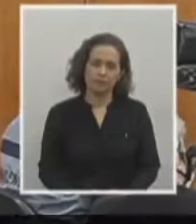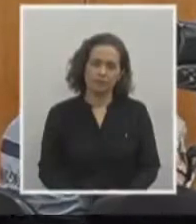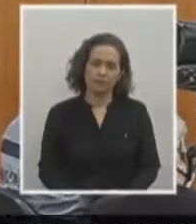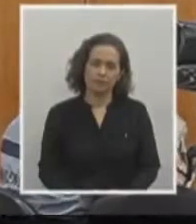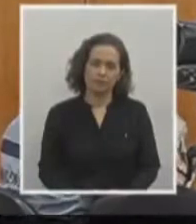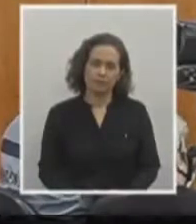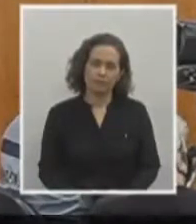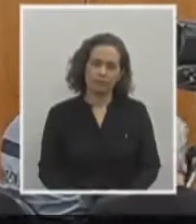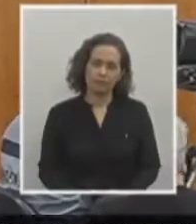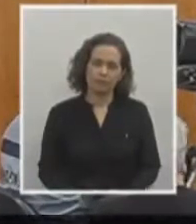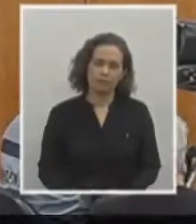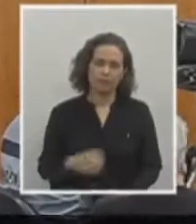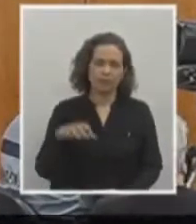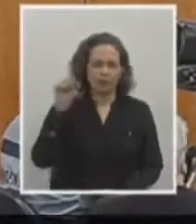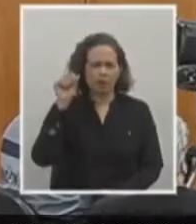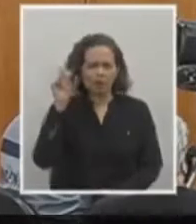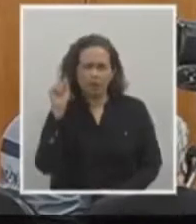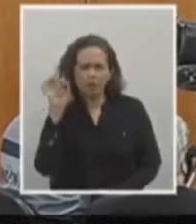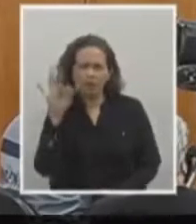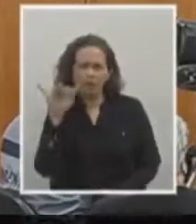Está ouvindo, Thiago?